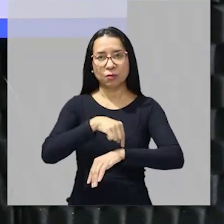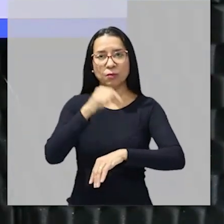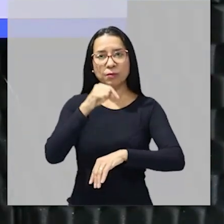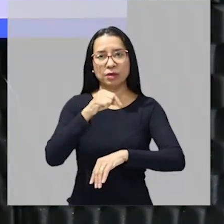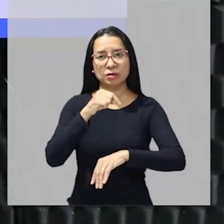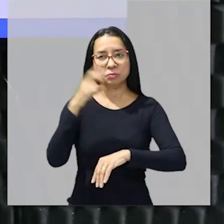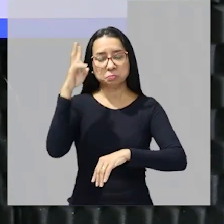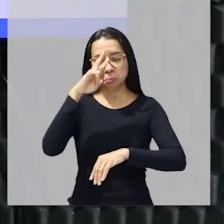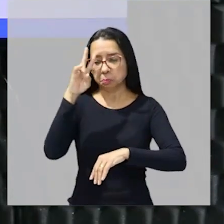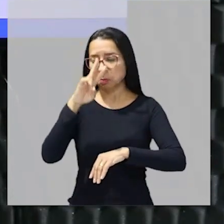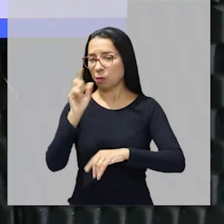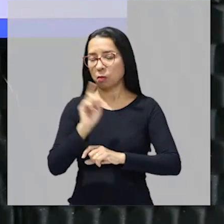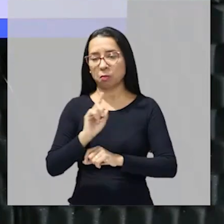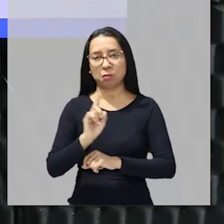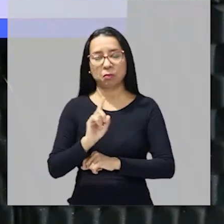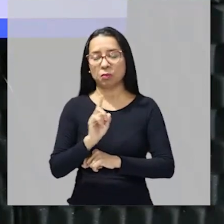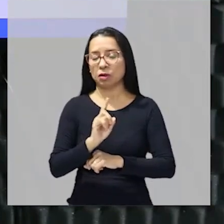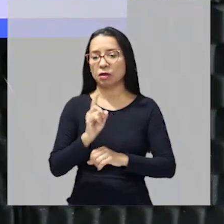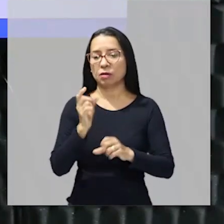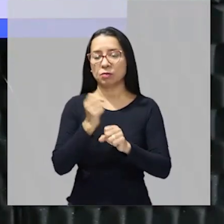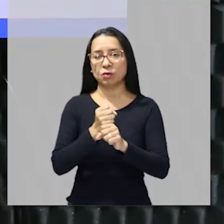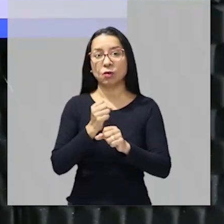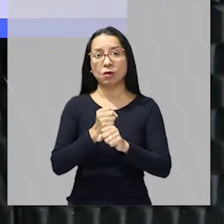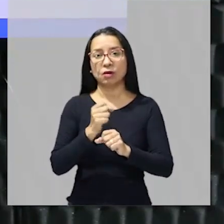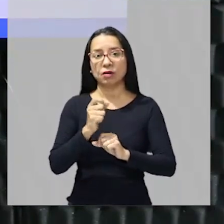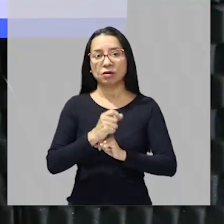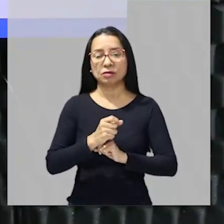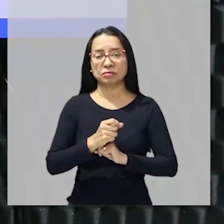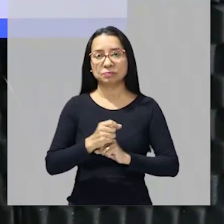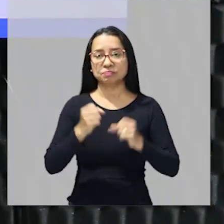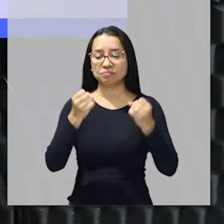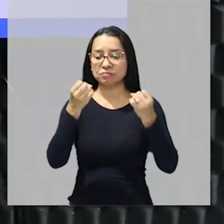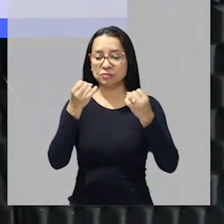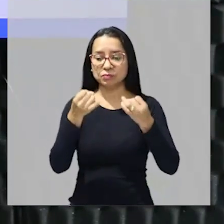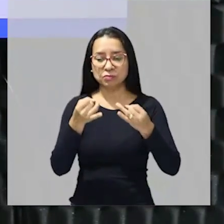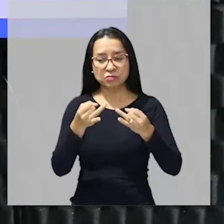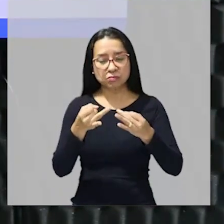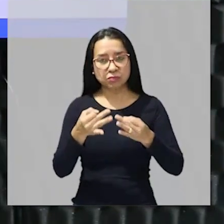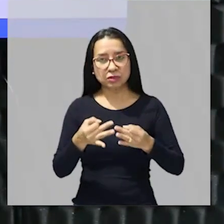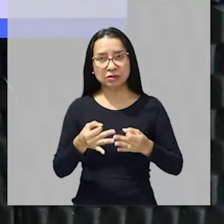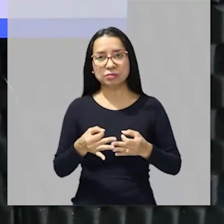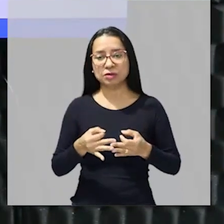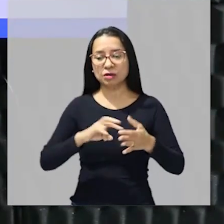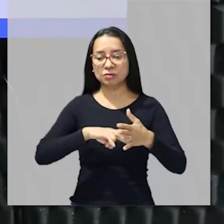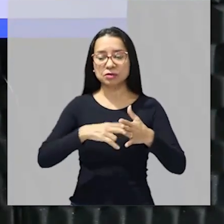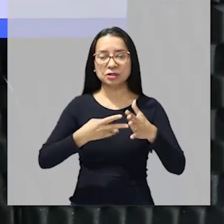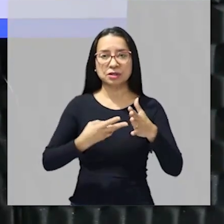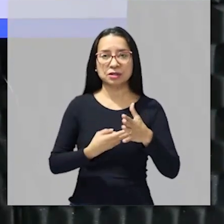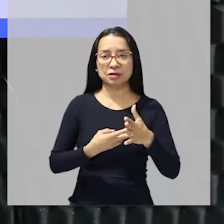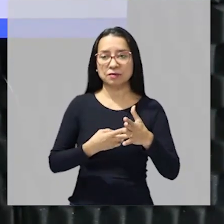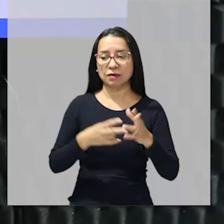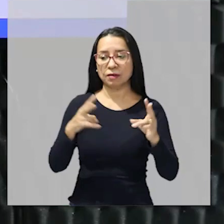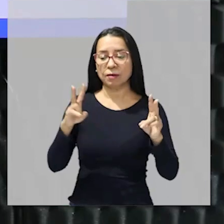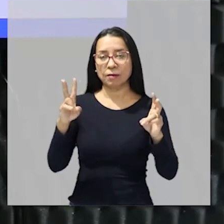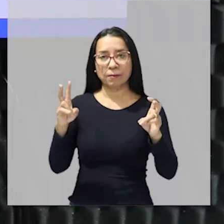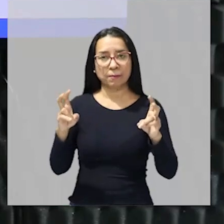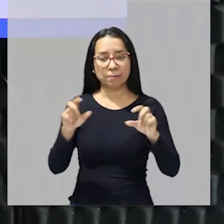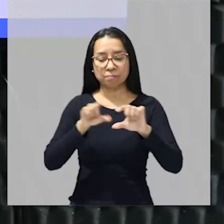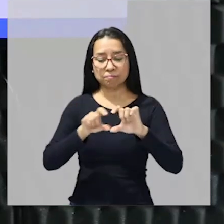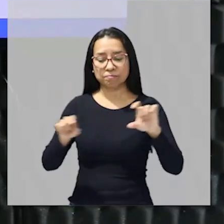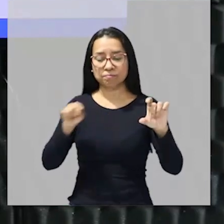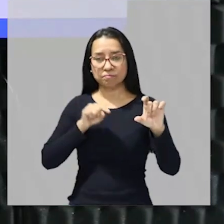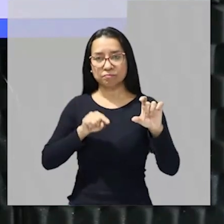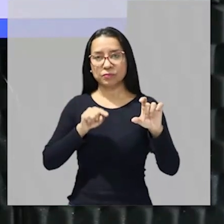ano, para que o aluno pudesse explicar o significado dessa frase, dessa expressão do Raimundo Aron,